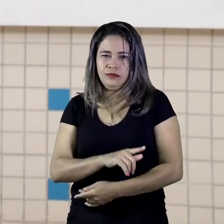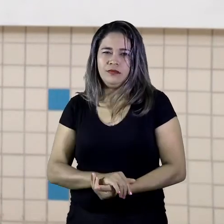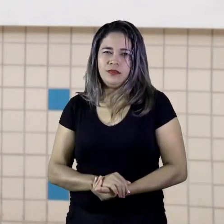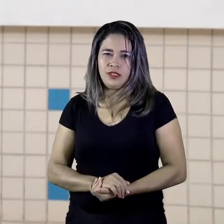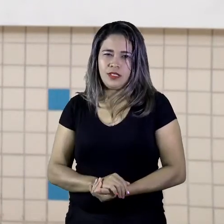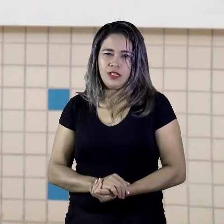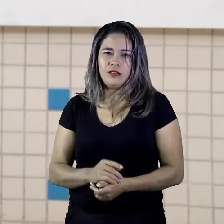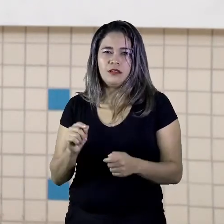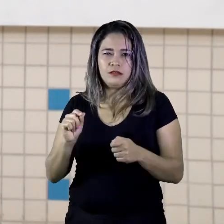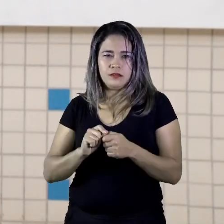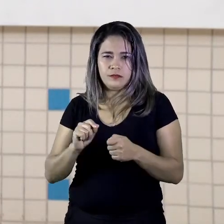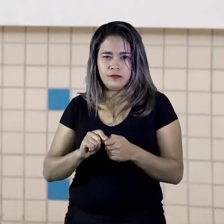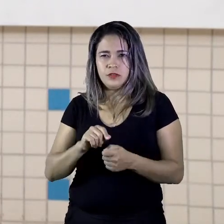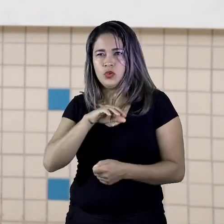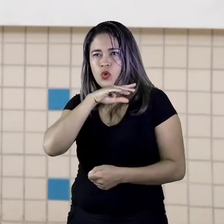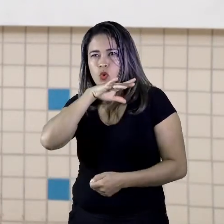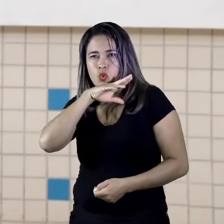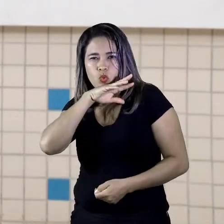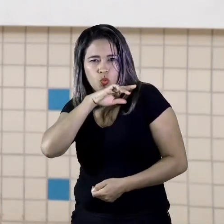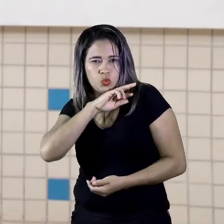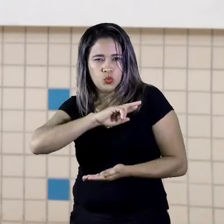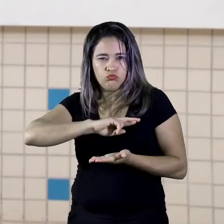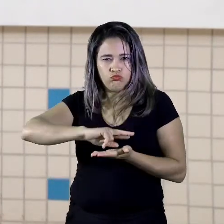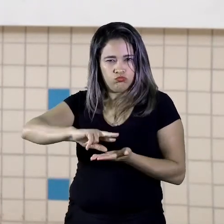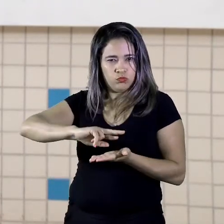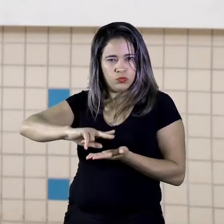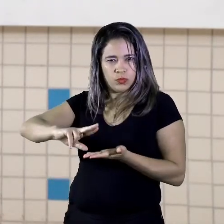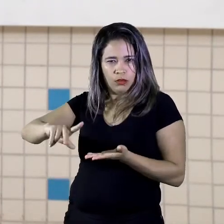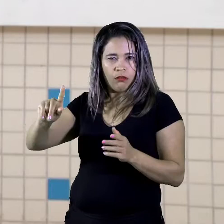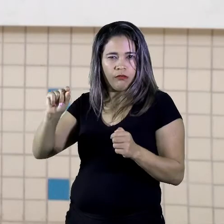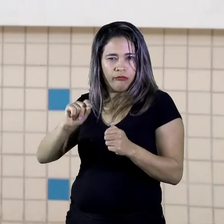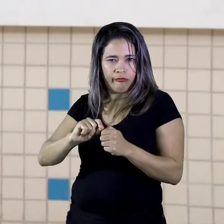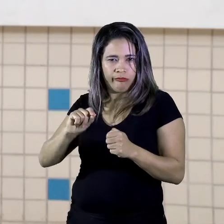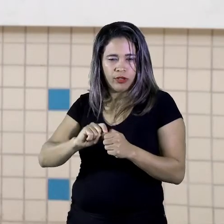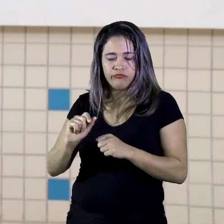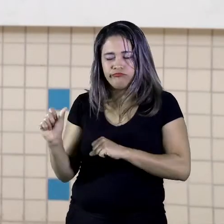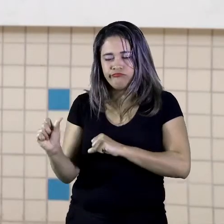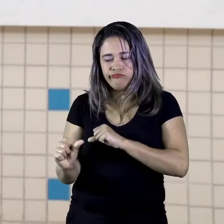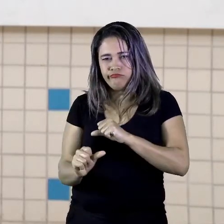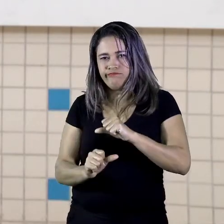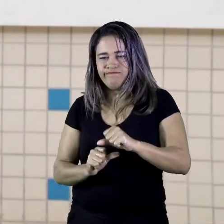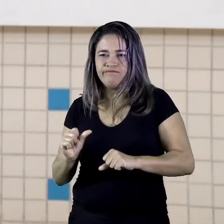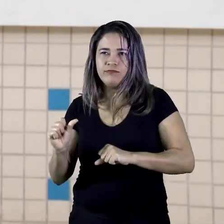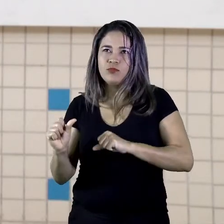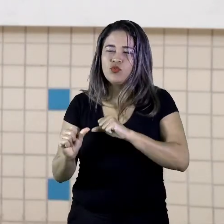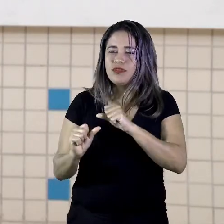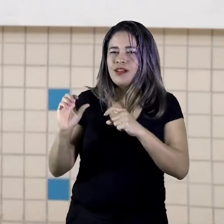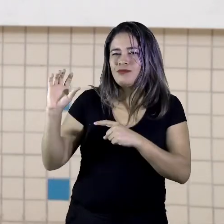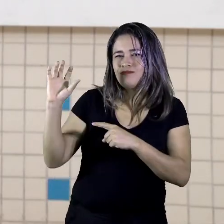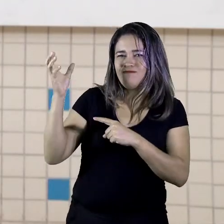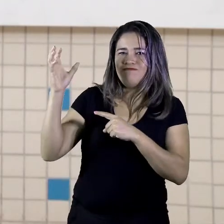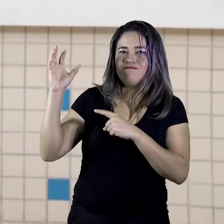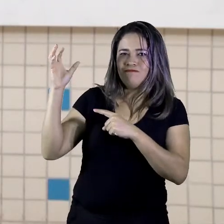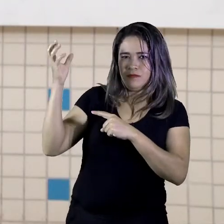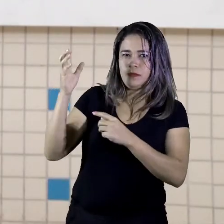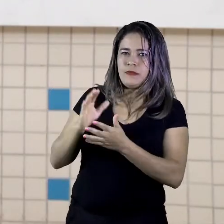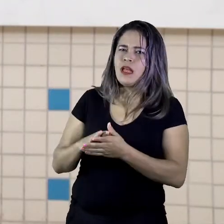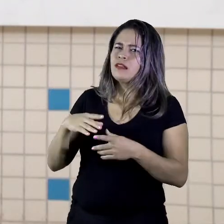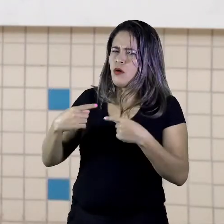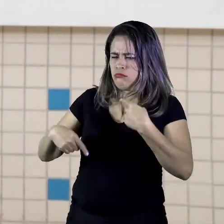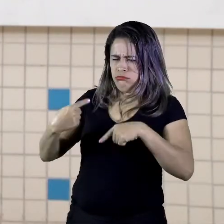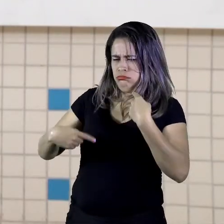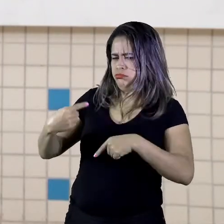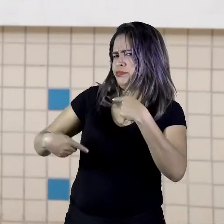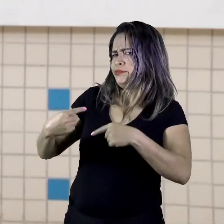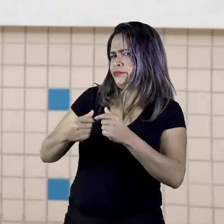por coisas ruins que tem feito, começar a mudar o clima. Ainda há uma discussão muito grande sobre